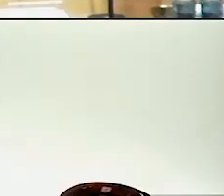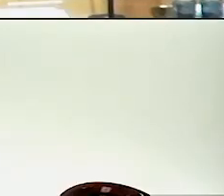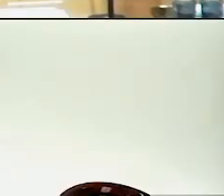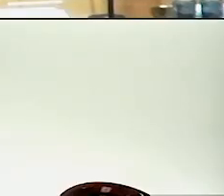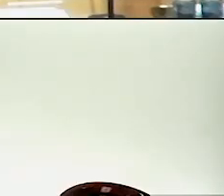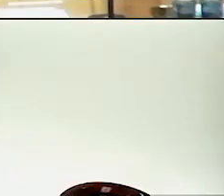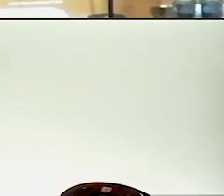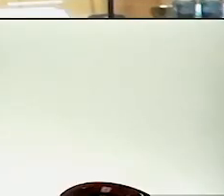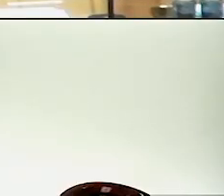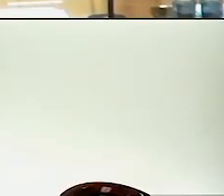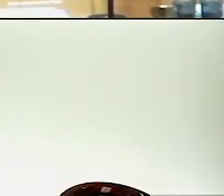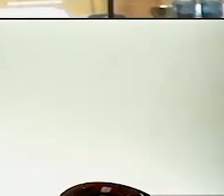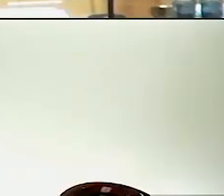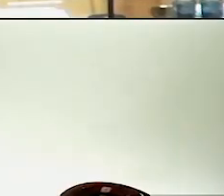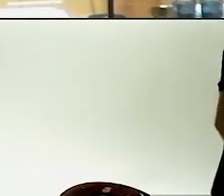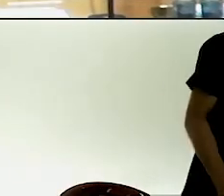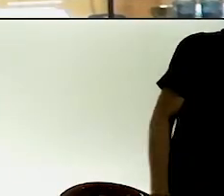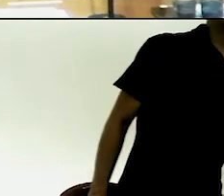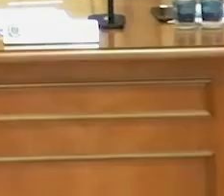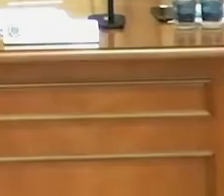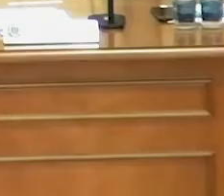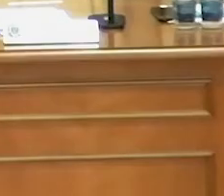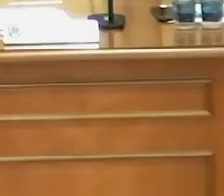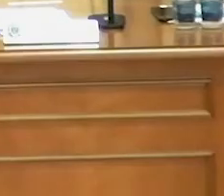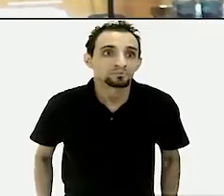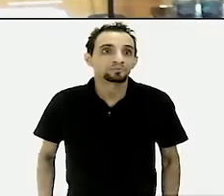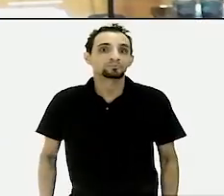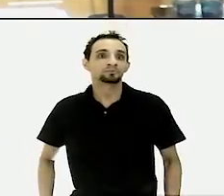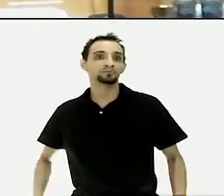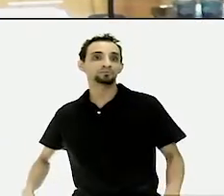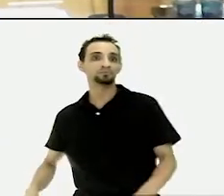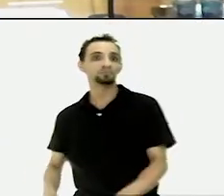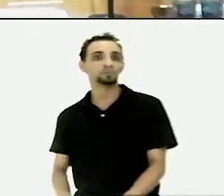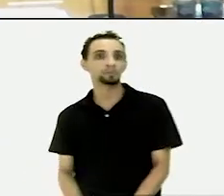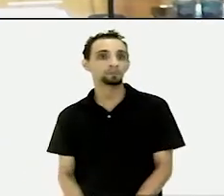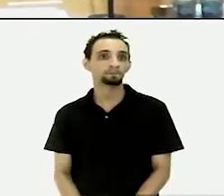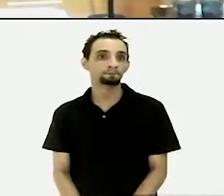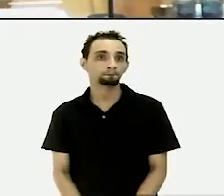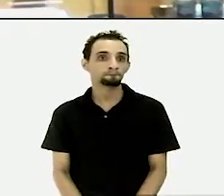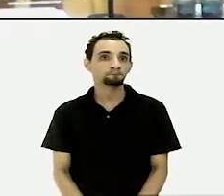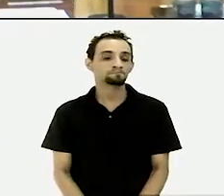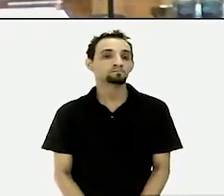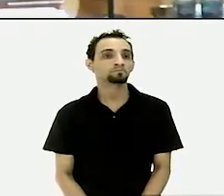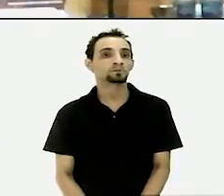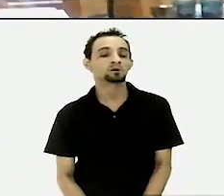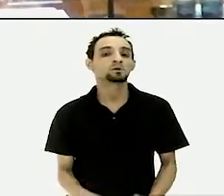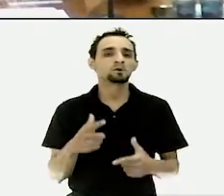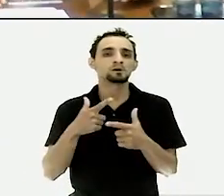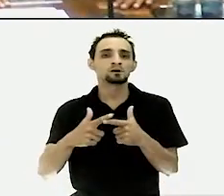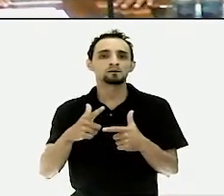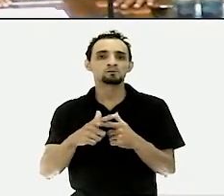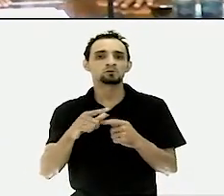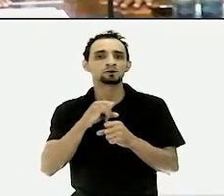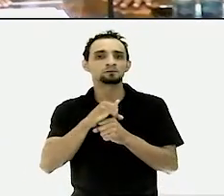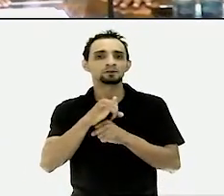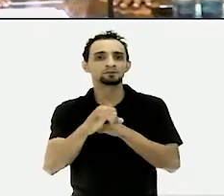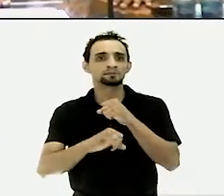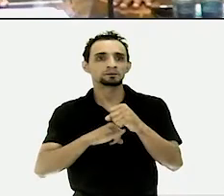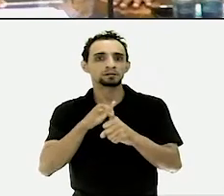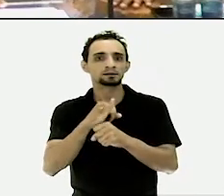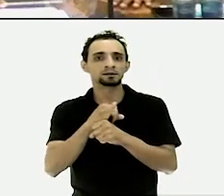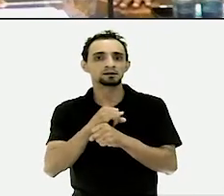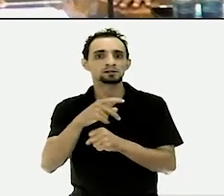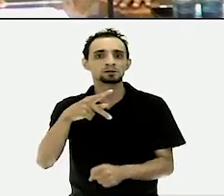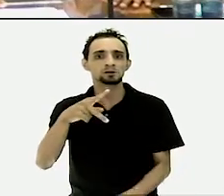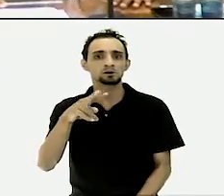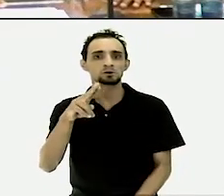será gravada, depois retransmitida pela TV Câmara. Nós vamos editar, né, com esse tempo que ficou e